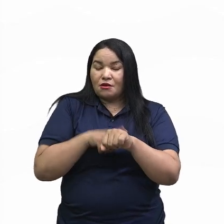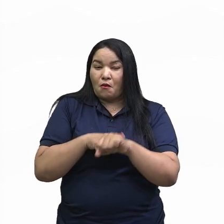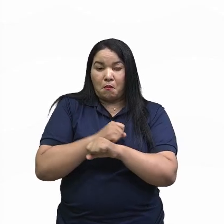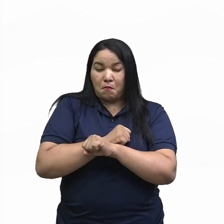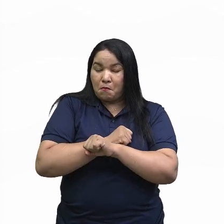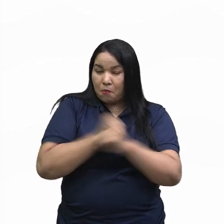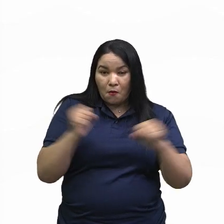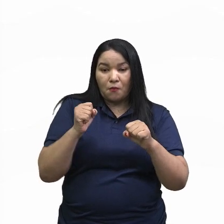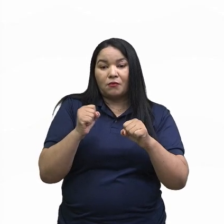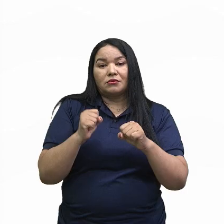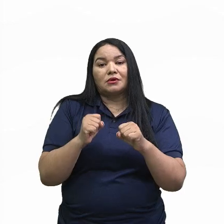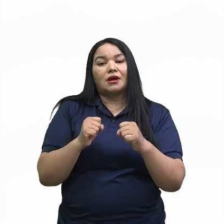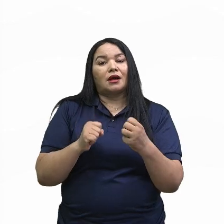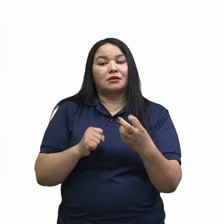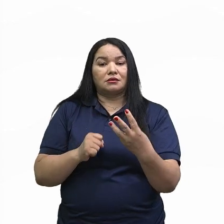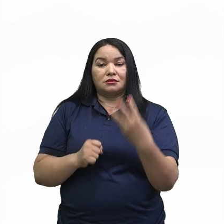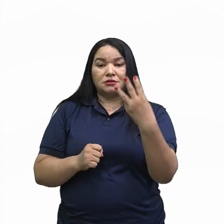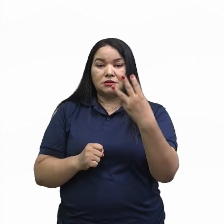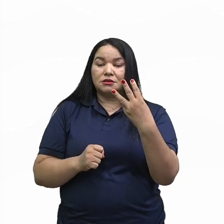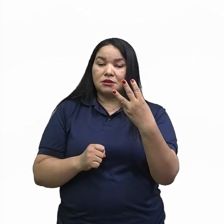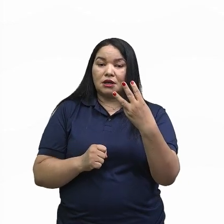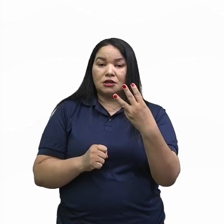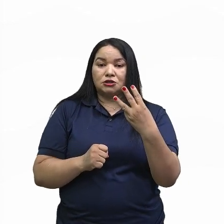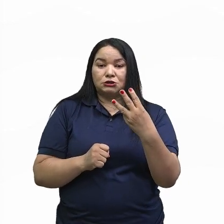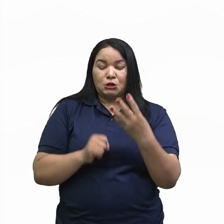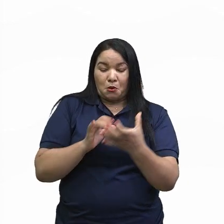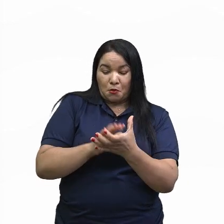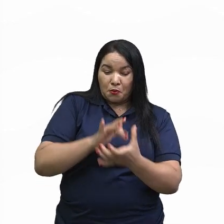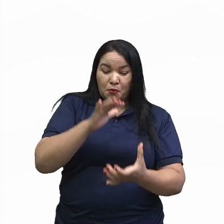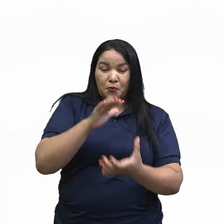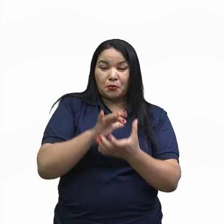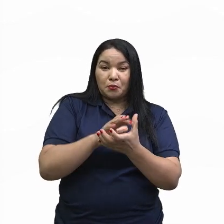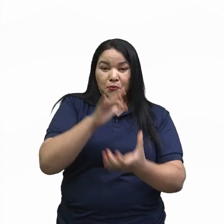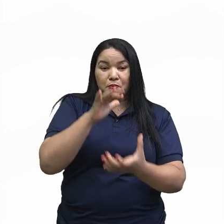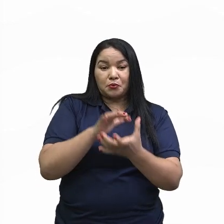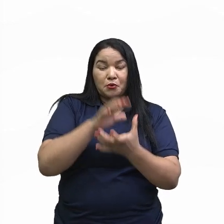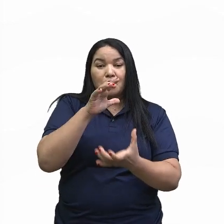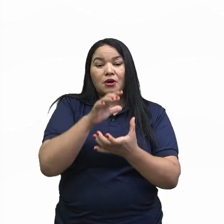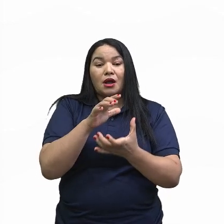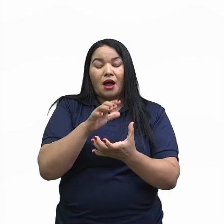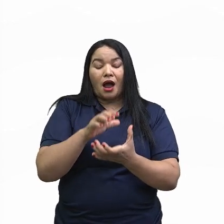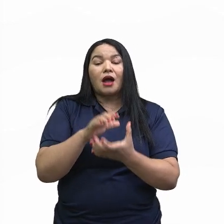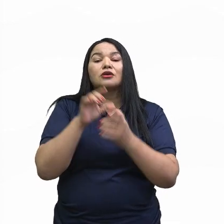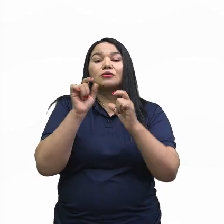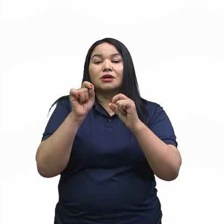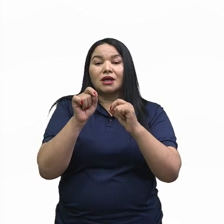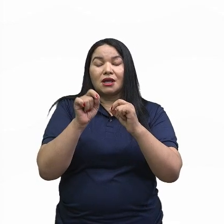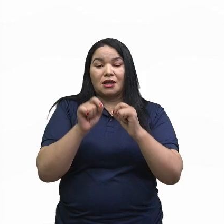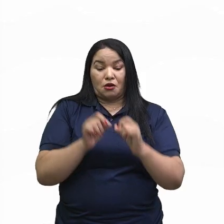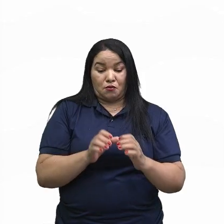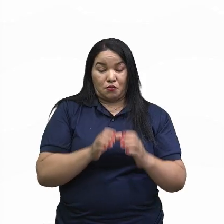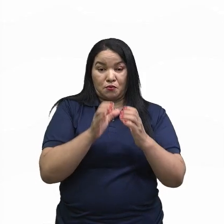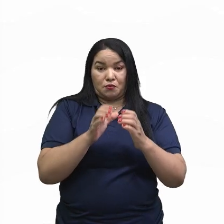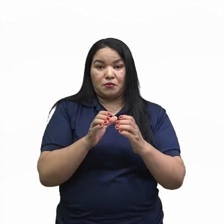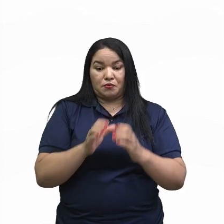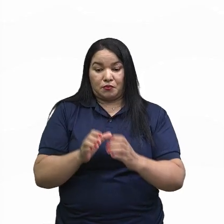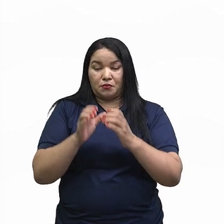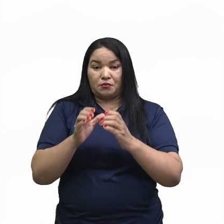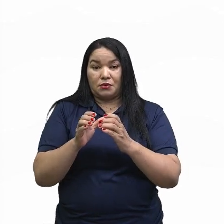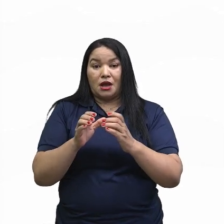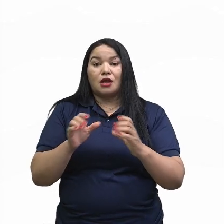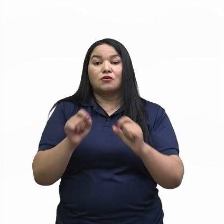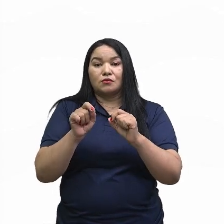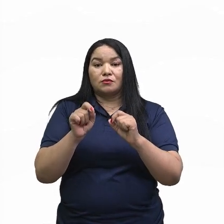reatores sofreram fusão do núcleo. Então, o que é, nesse caso, a fusão? É uma reação